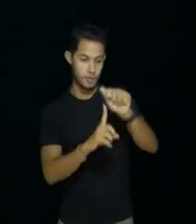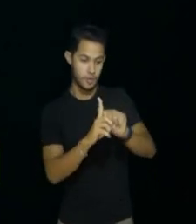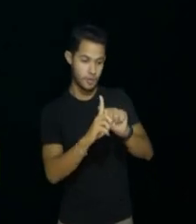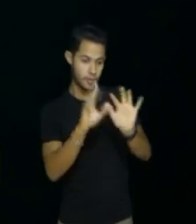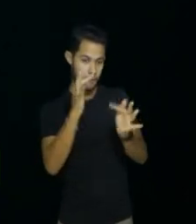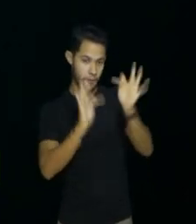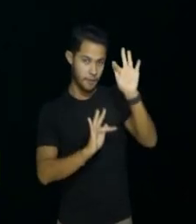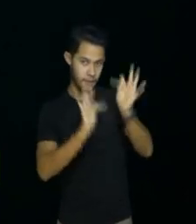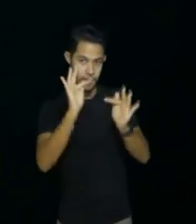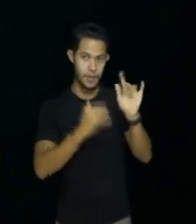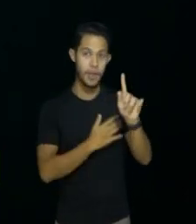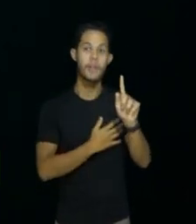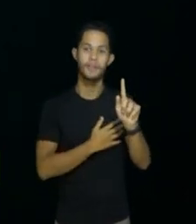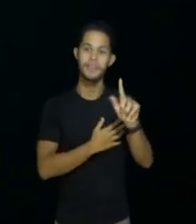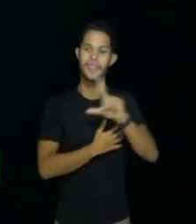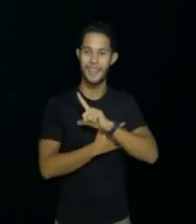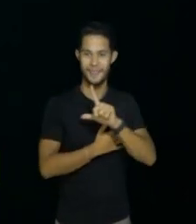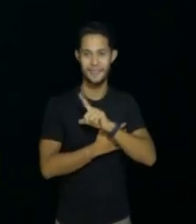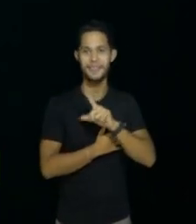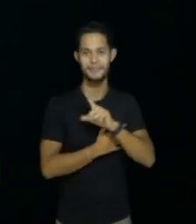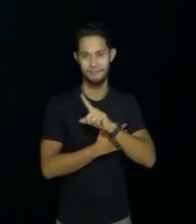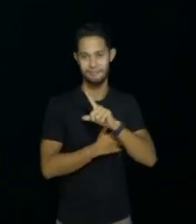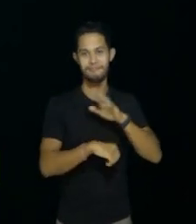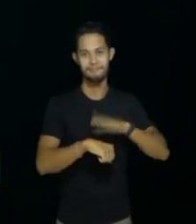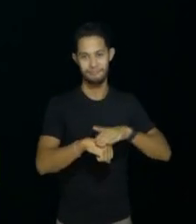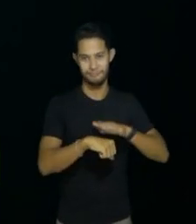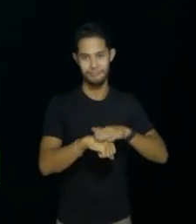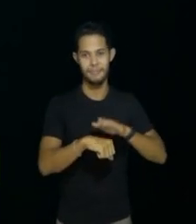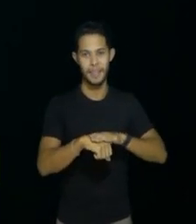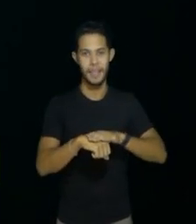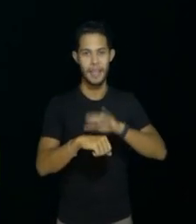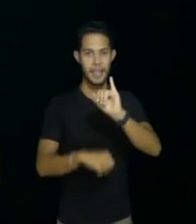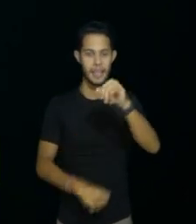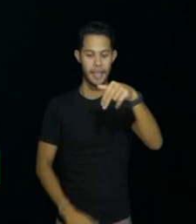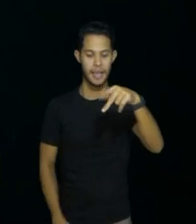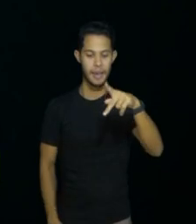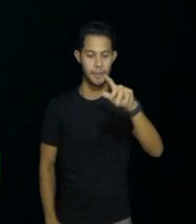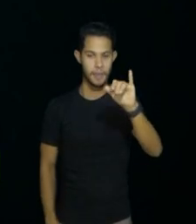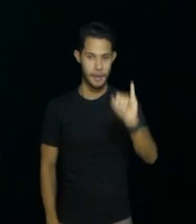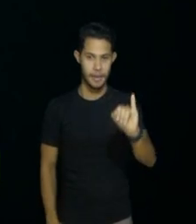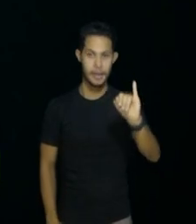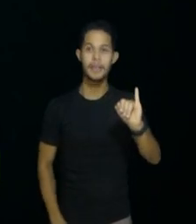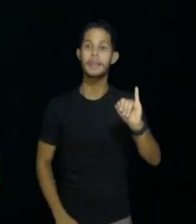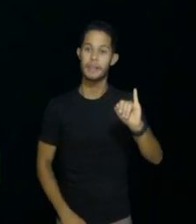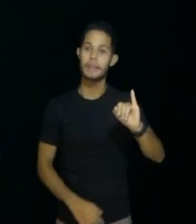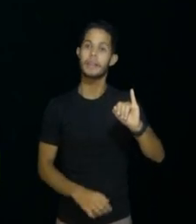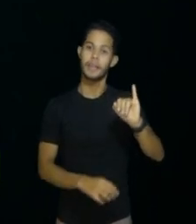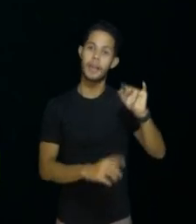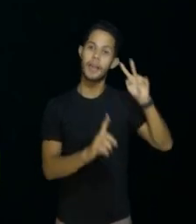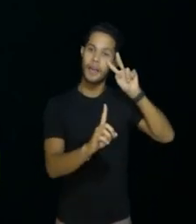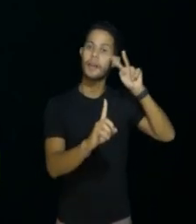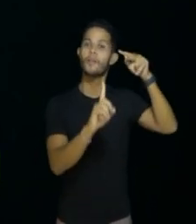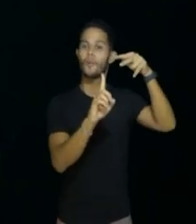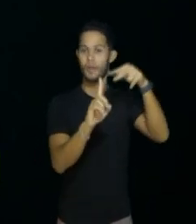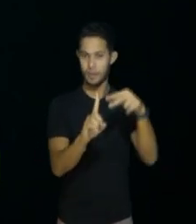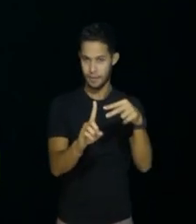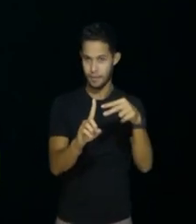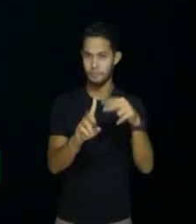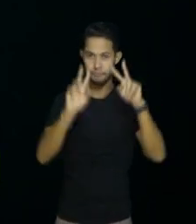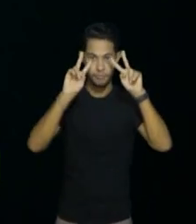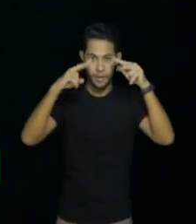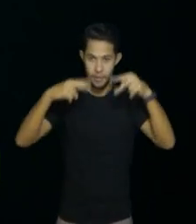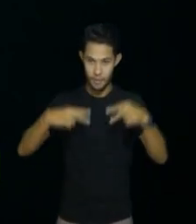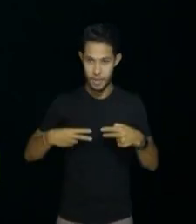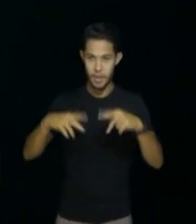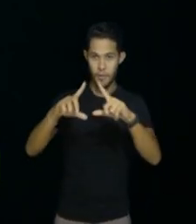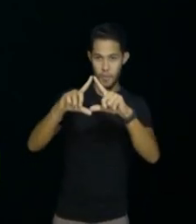fomos agraciados pelo INPI, reconhecendo a linguiça Blumenau como um produto com identificação geográfica.